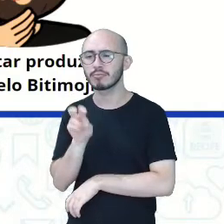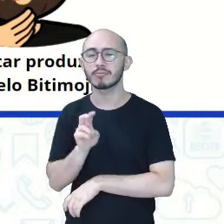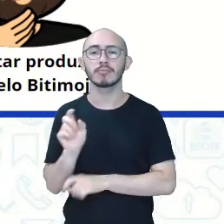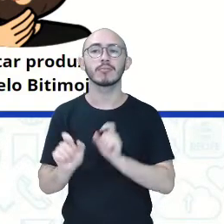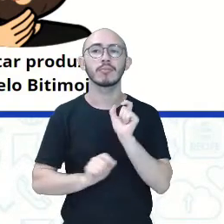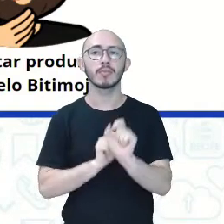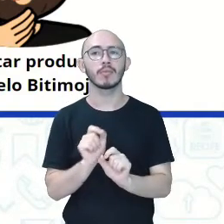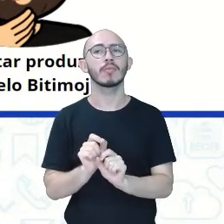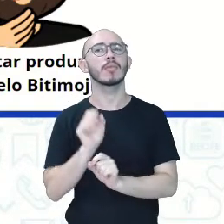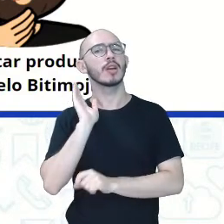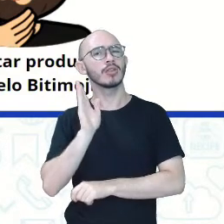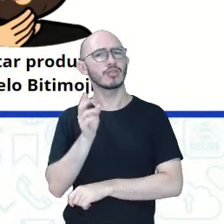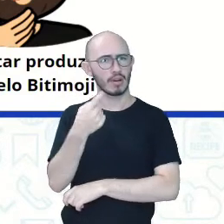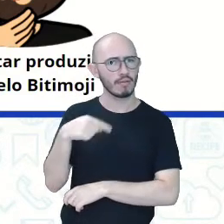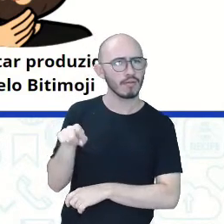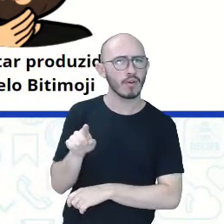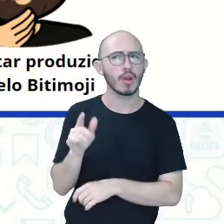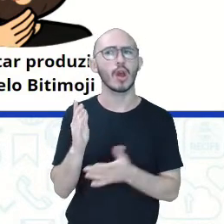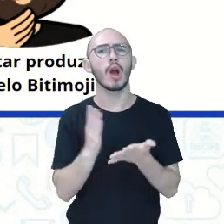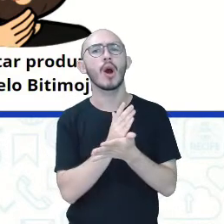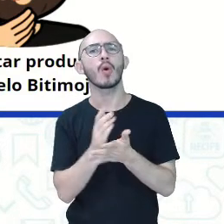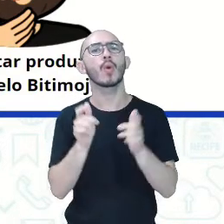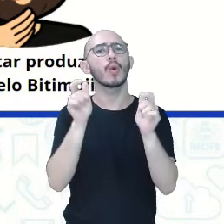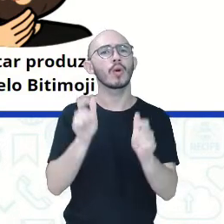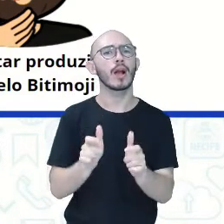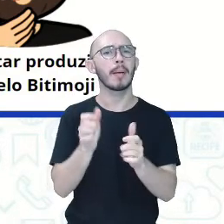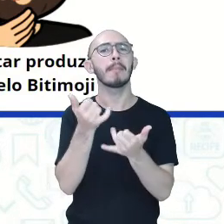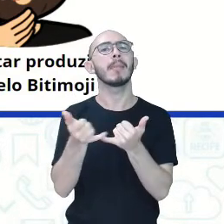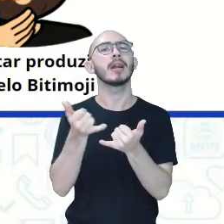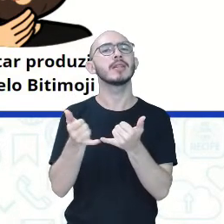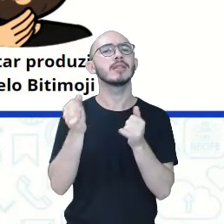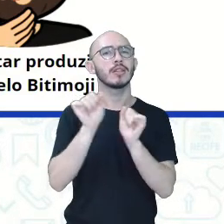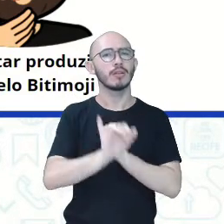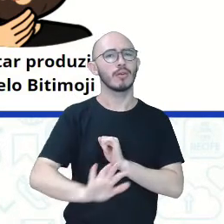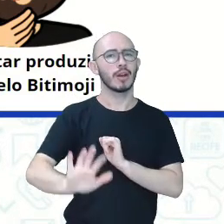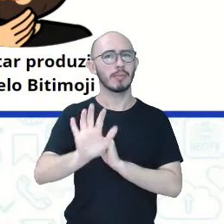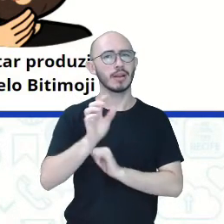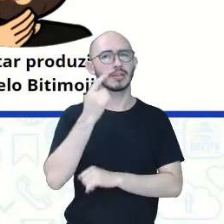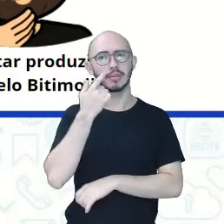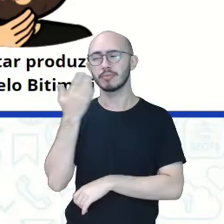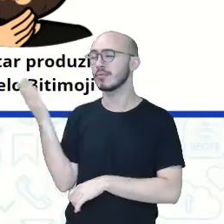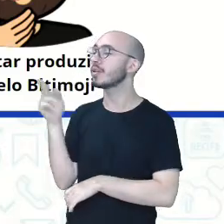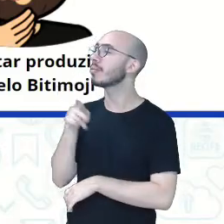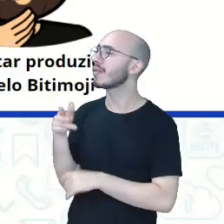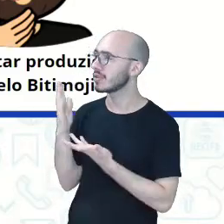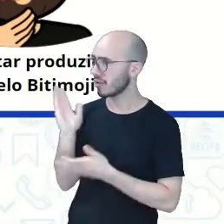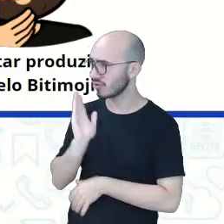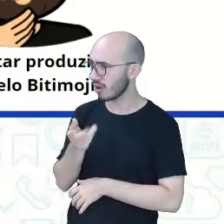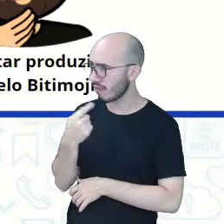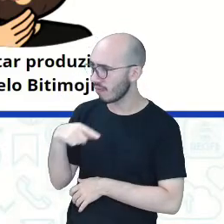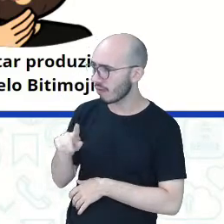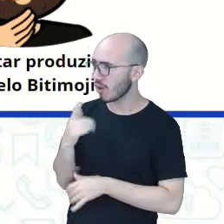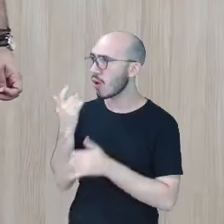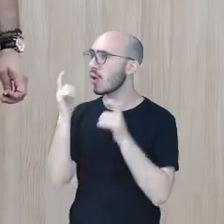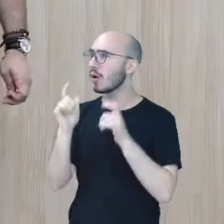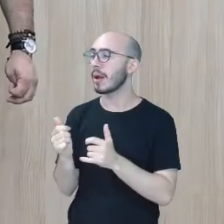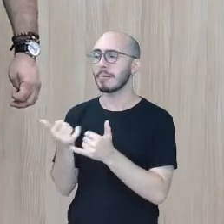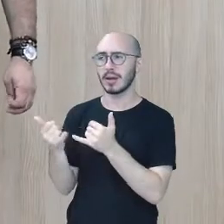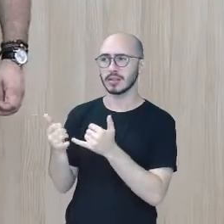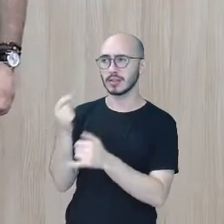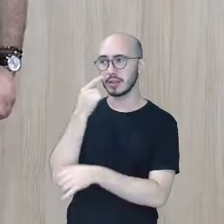já foi em algum lugar como da imagem? E aí, professor, o senhor já foi em algum local desse assim? Local onde a gente tem uma